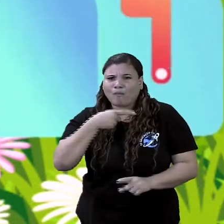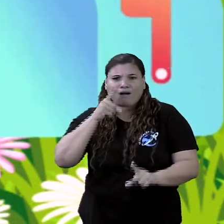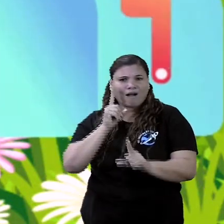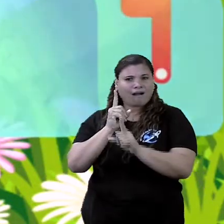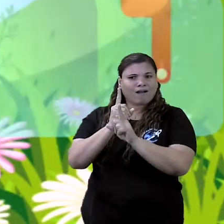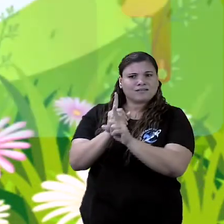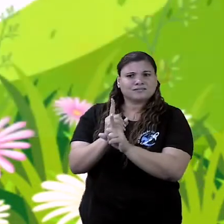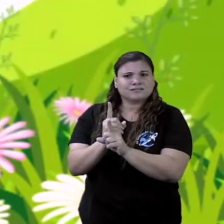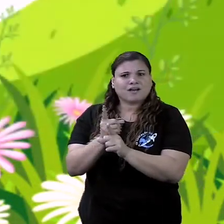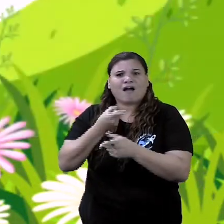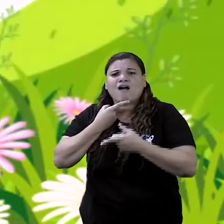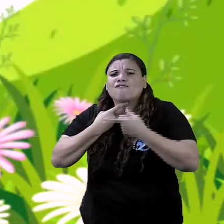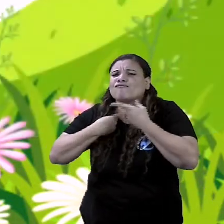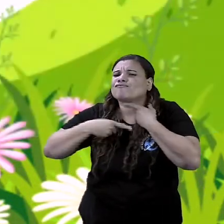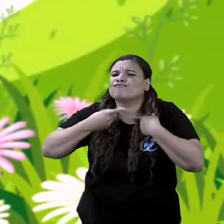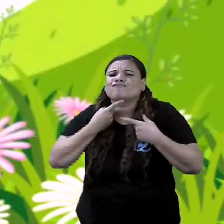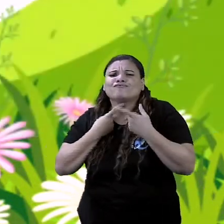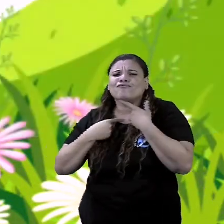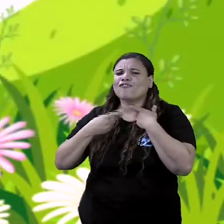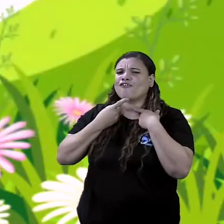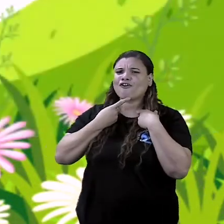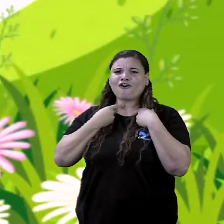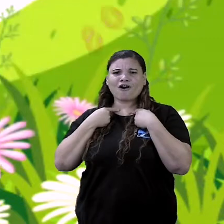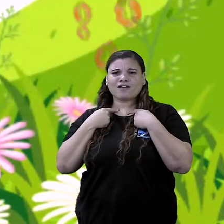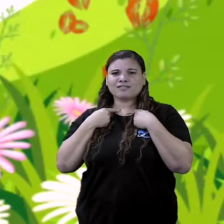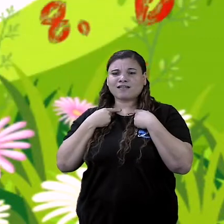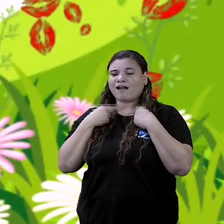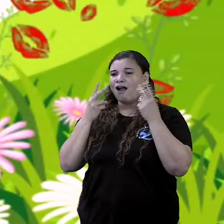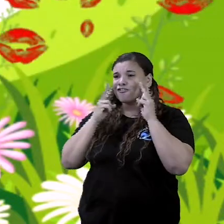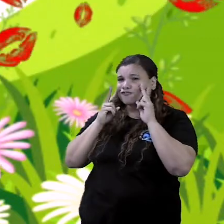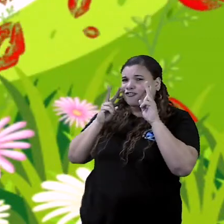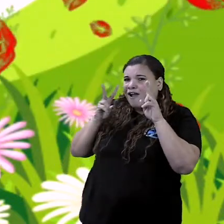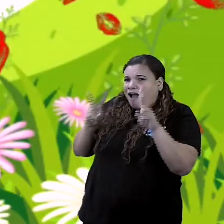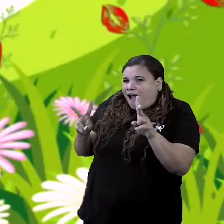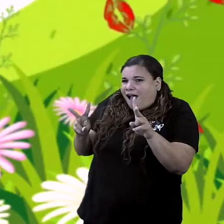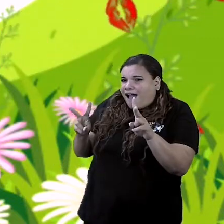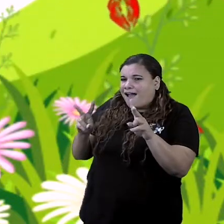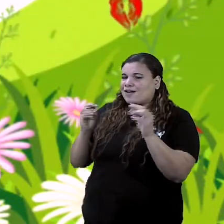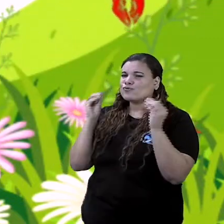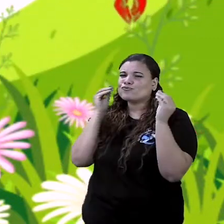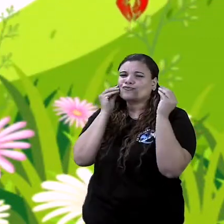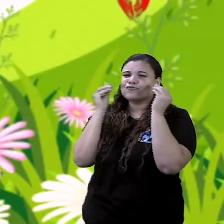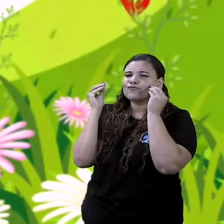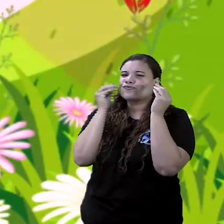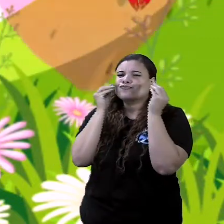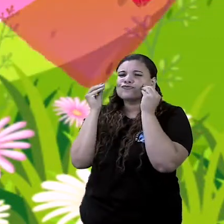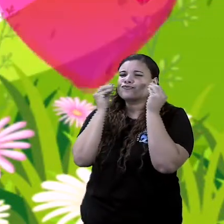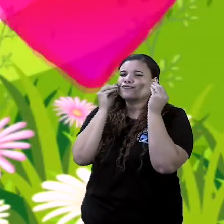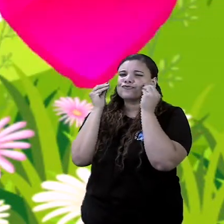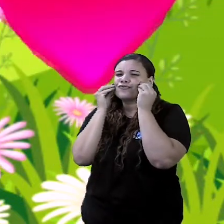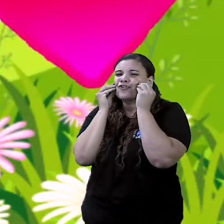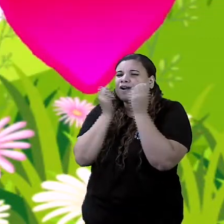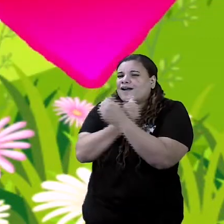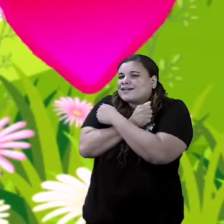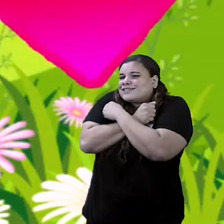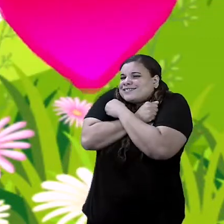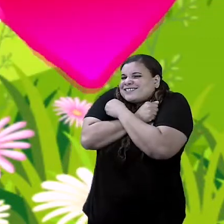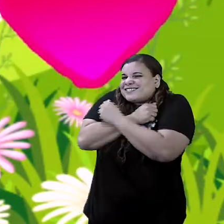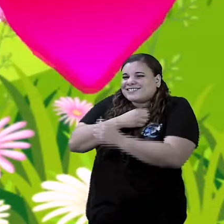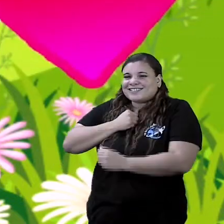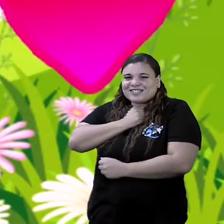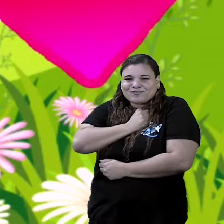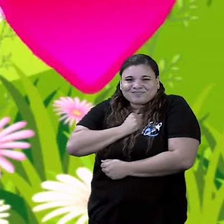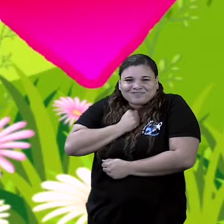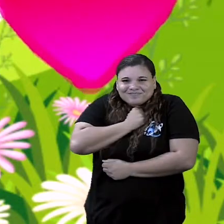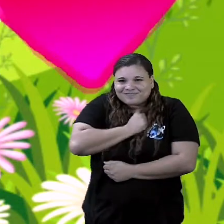quero matar meu desejo. Te mando um monte de beijo, ai que saudade